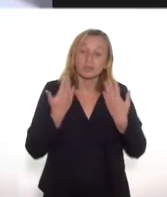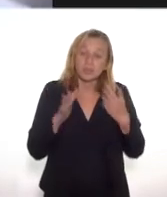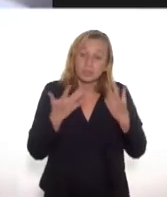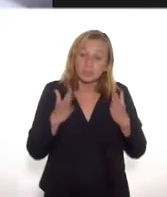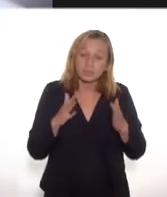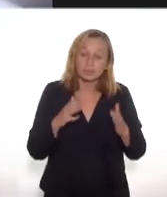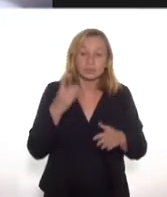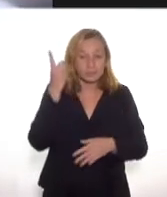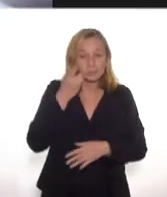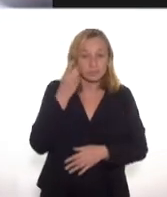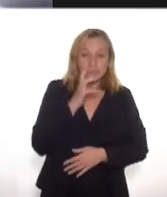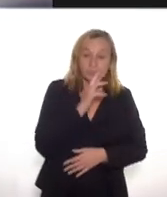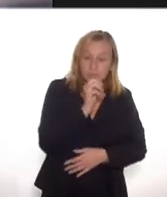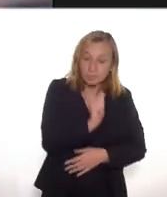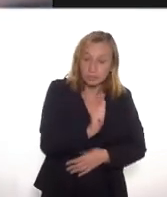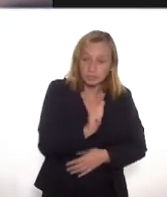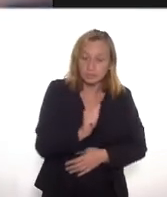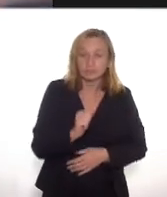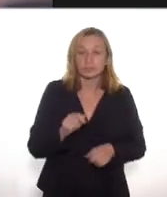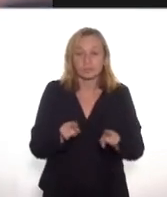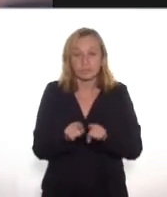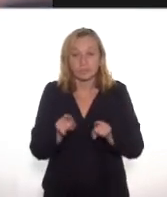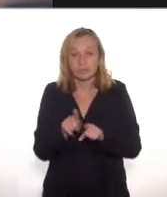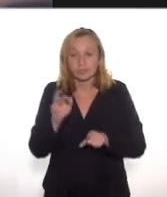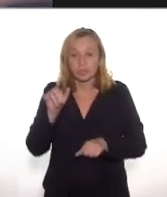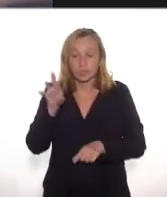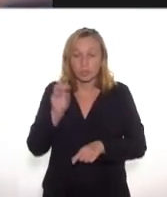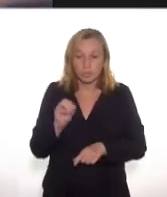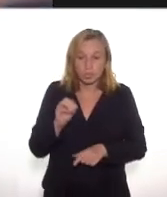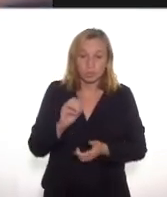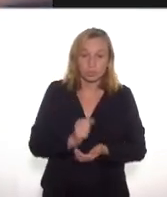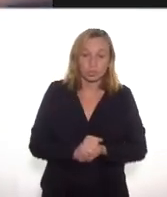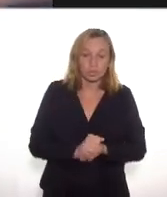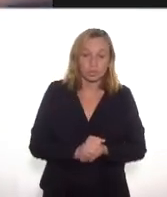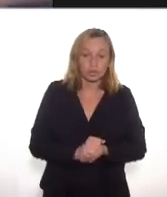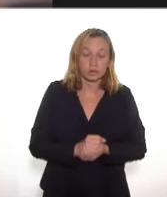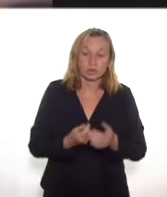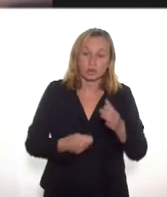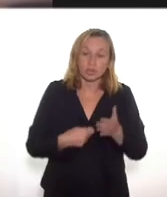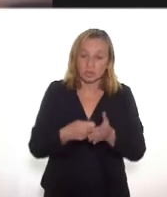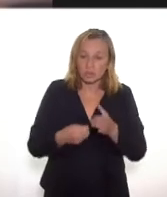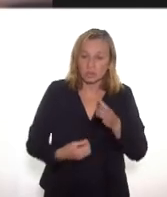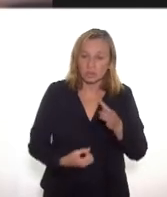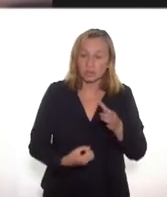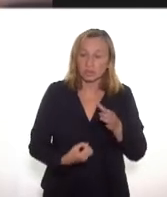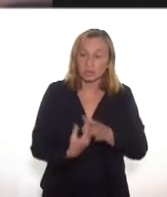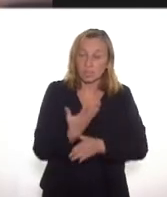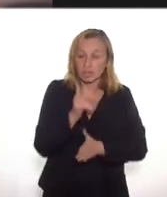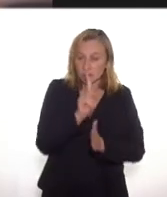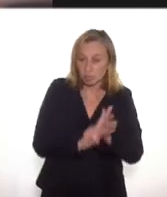os deputados Rodrigo Amorim e Bruno Dauari, que foram autores desse projeto de lei